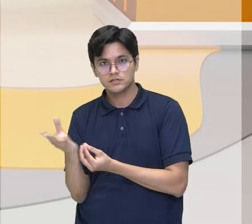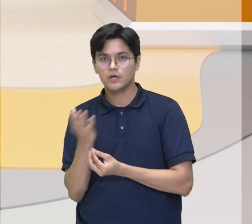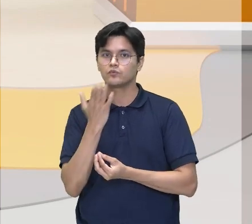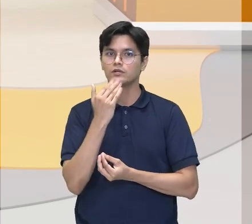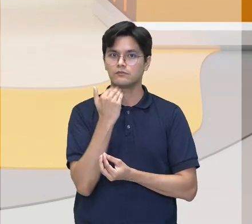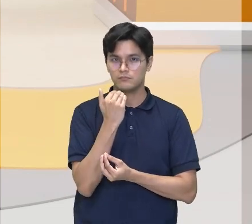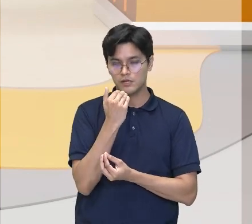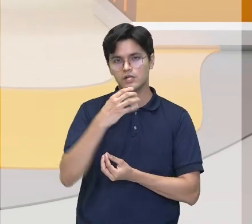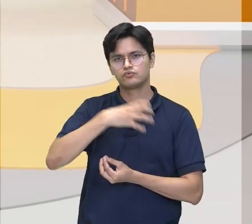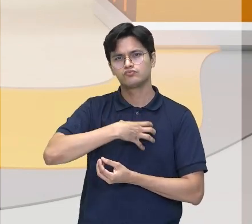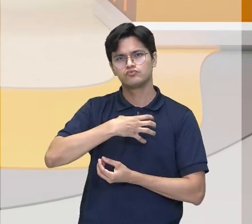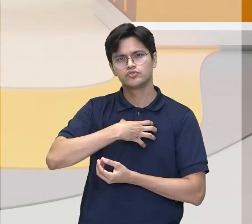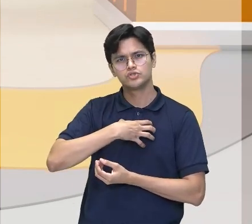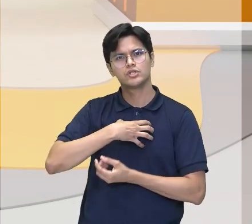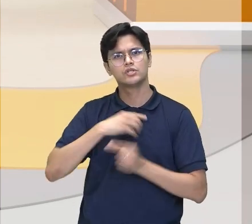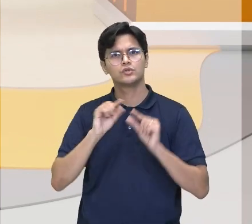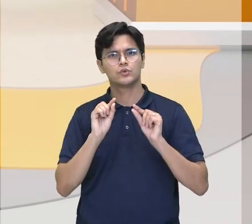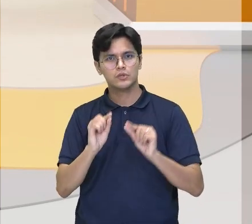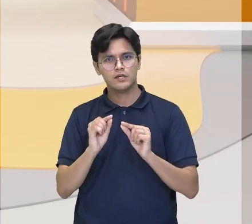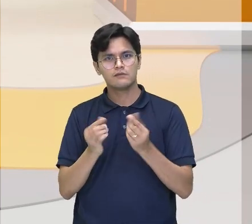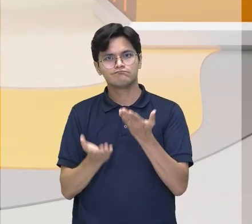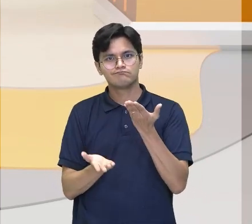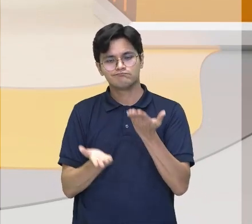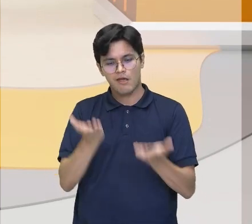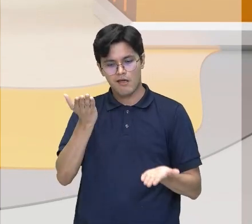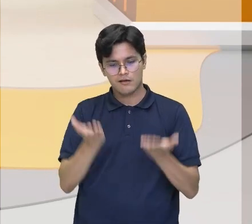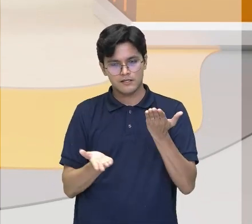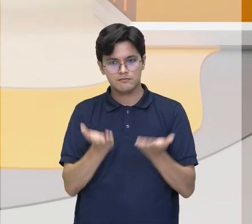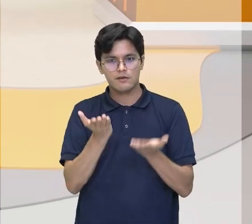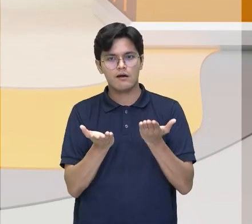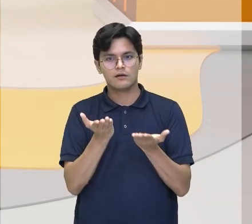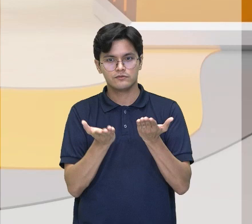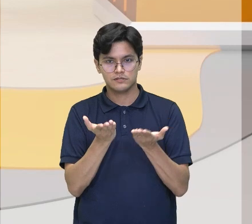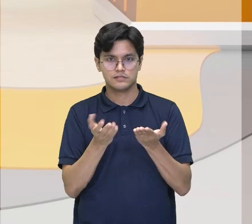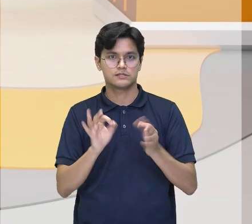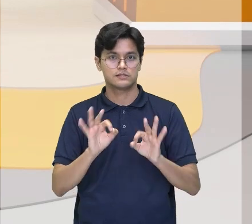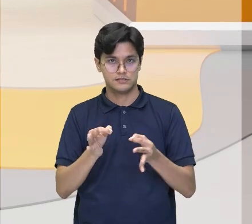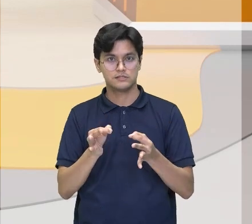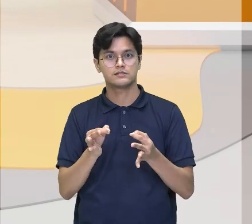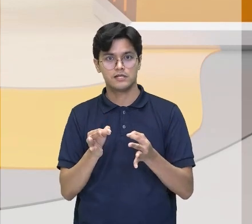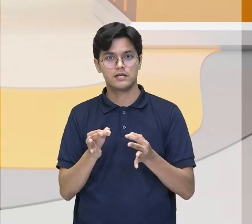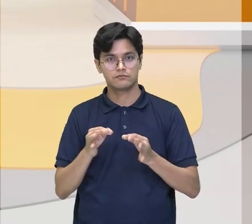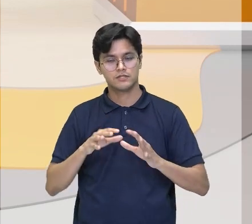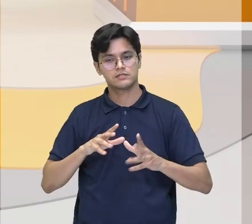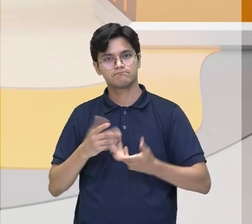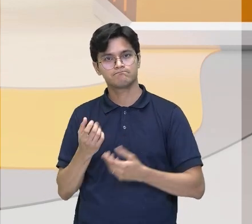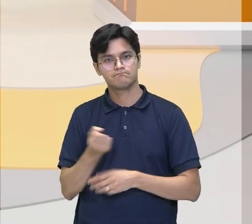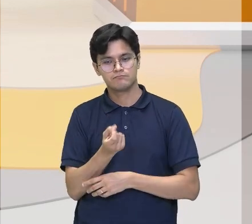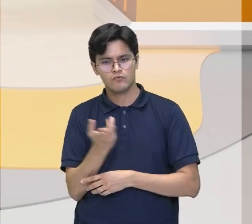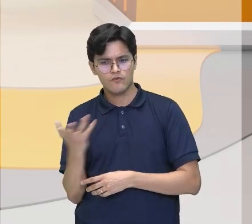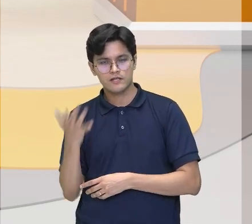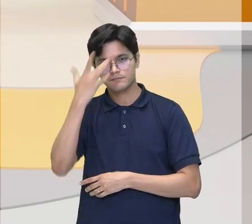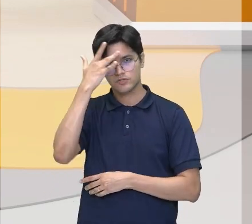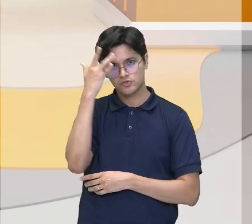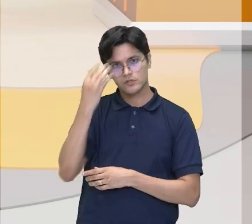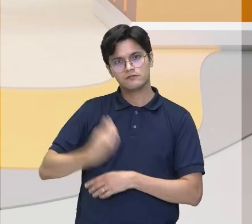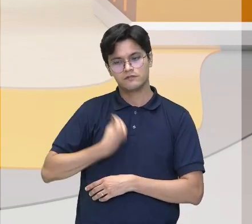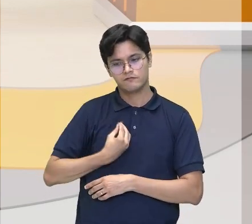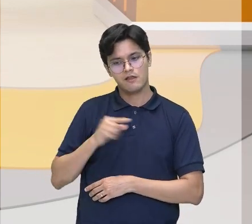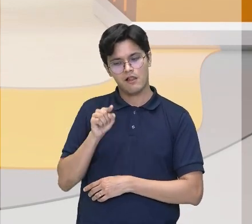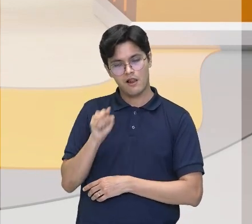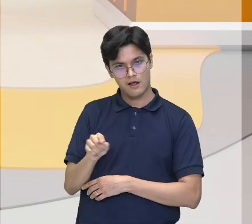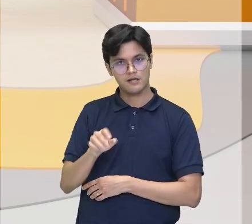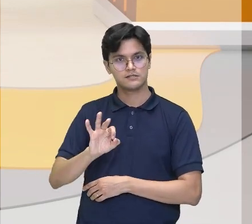uma forma mais equilibrada em todas as pessoas que estavam ali dentro daquele jugo, daquele poder,